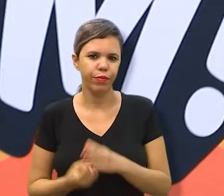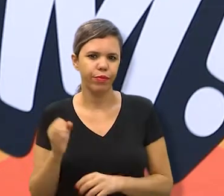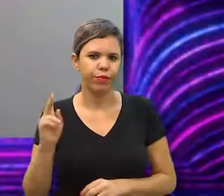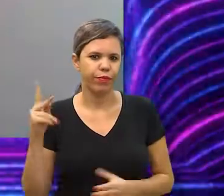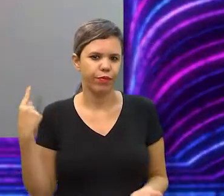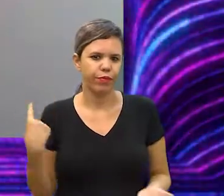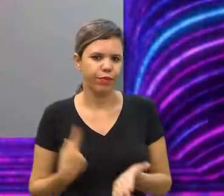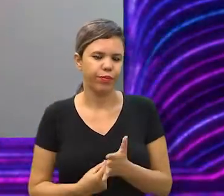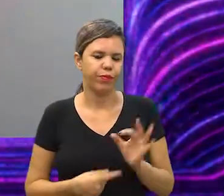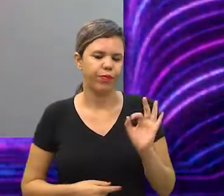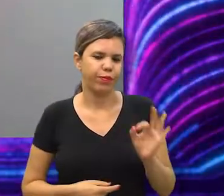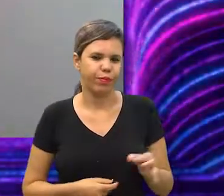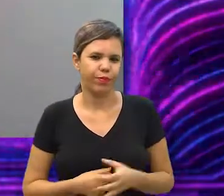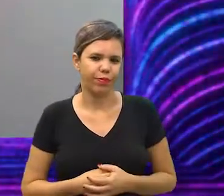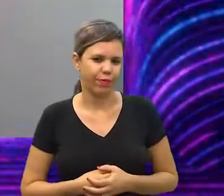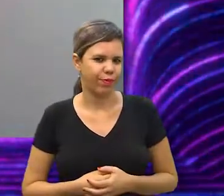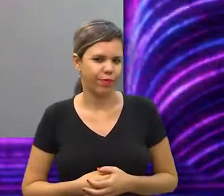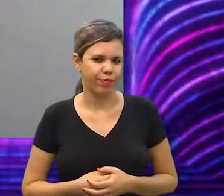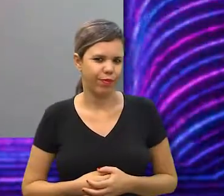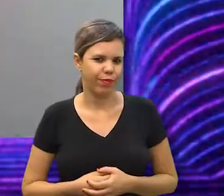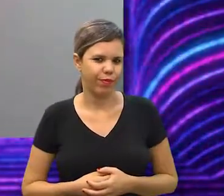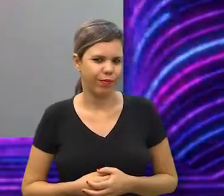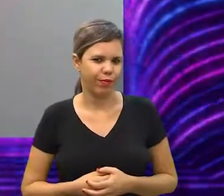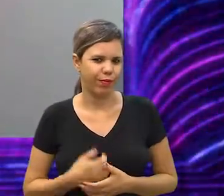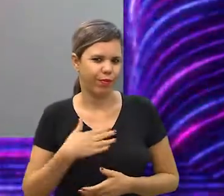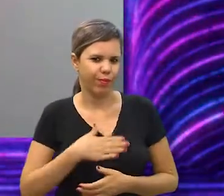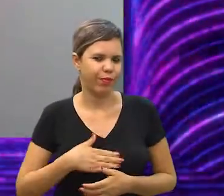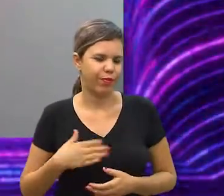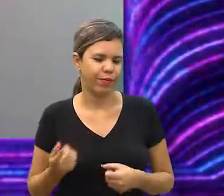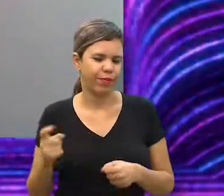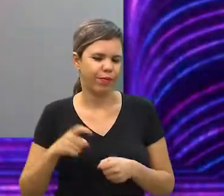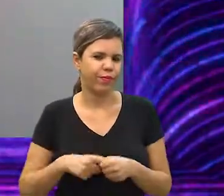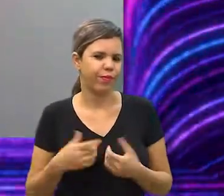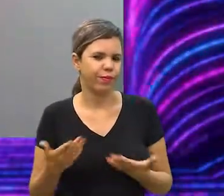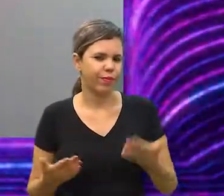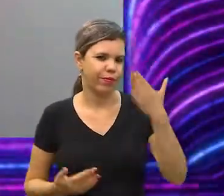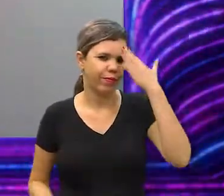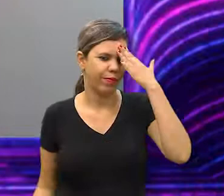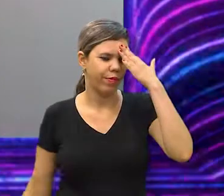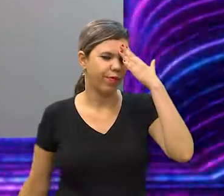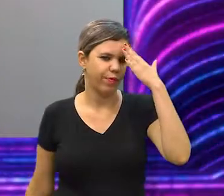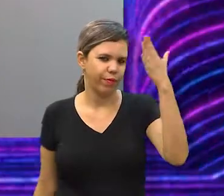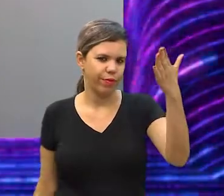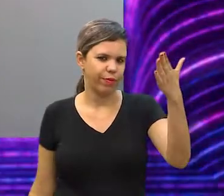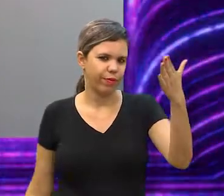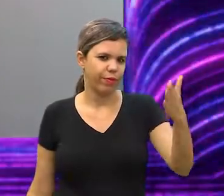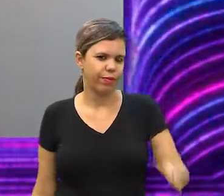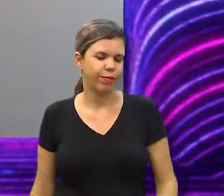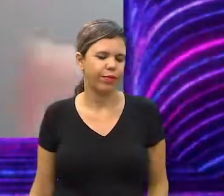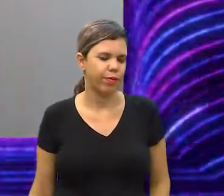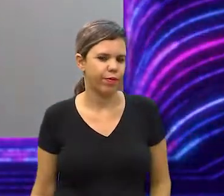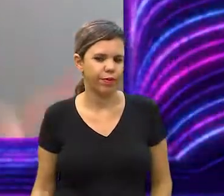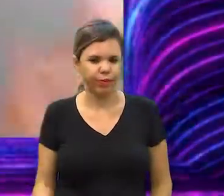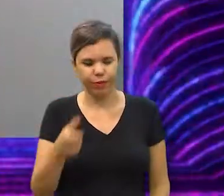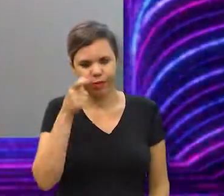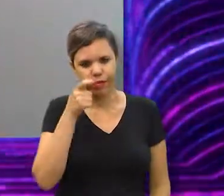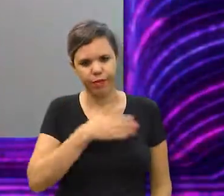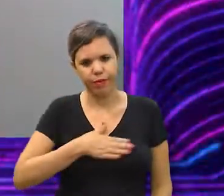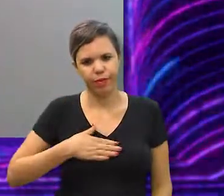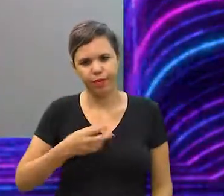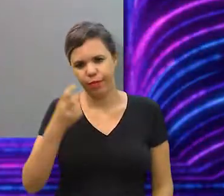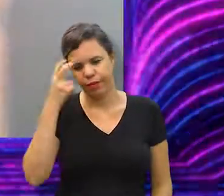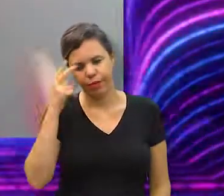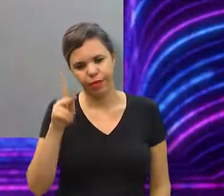ok? Com certeza. Conte com isso. É um prazer estar de volta aqui, obrigado. E galera, para quem está assistindo e gosta de